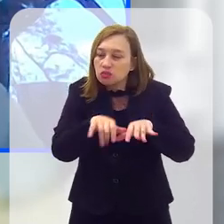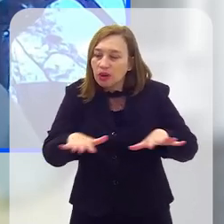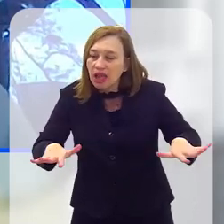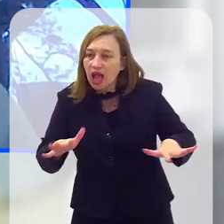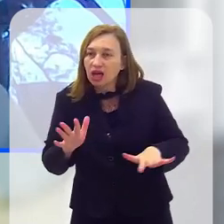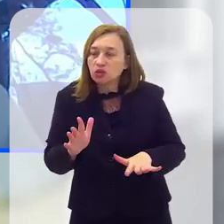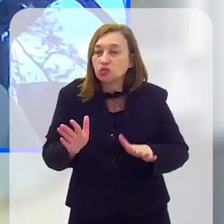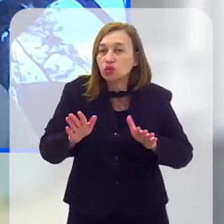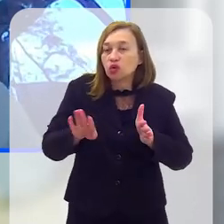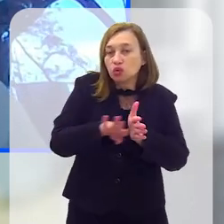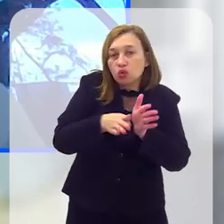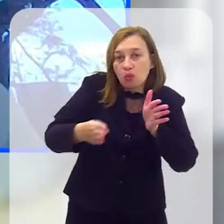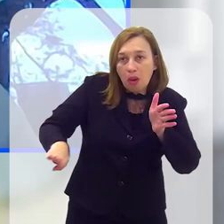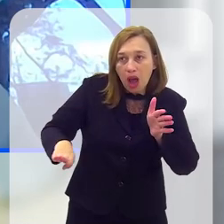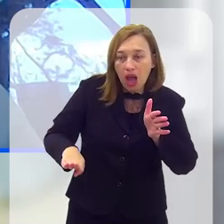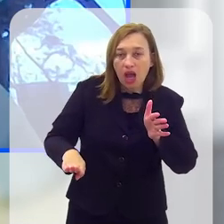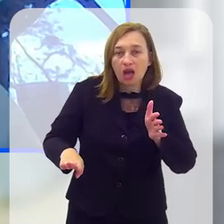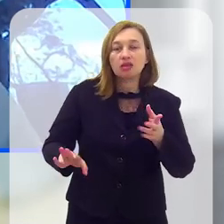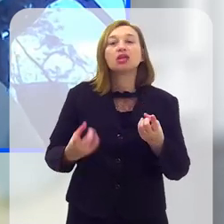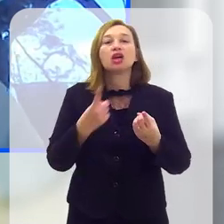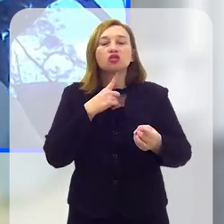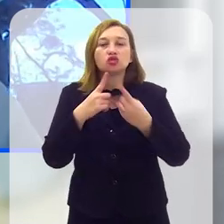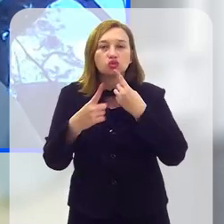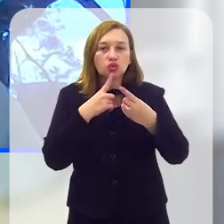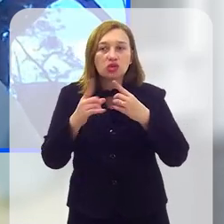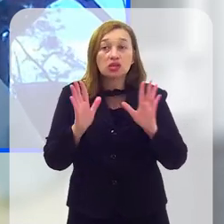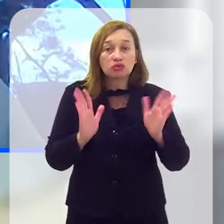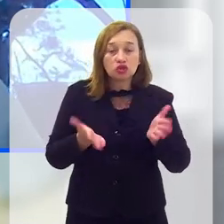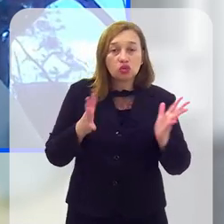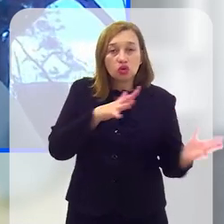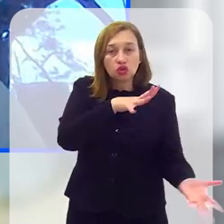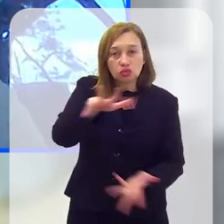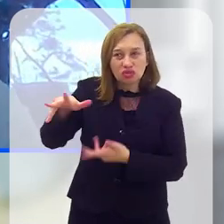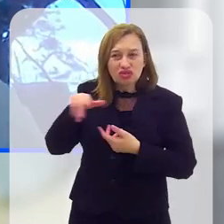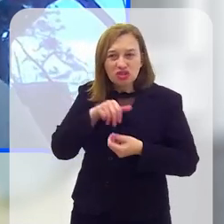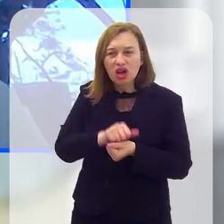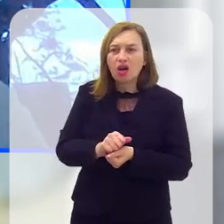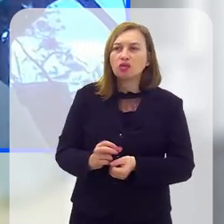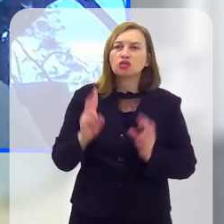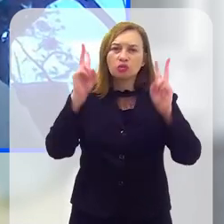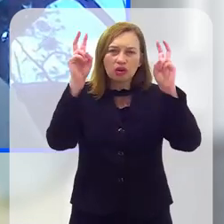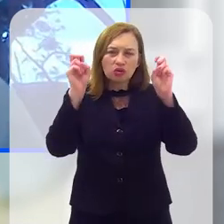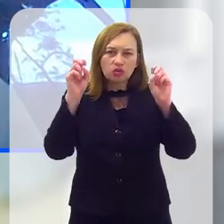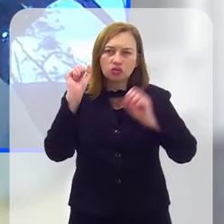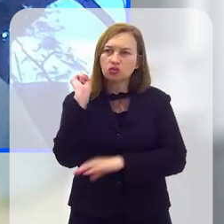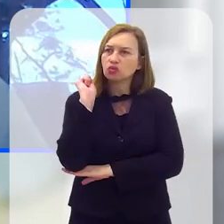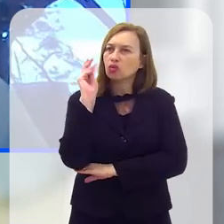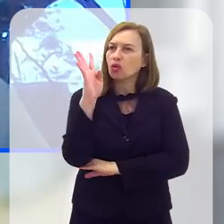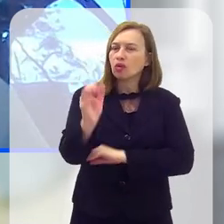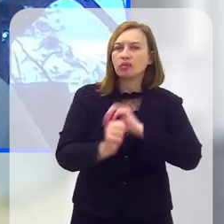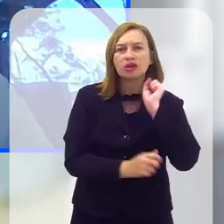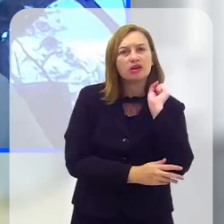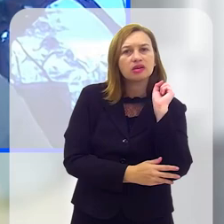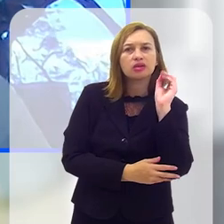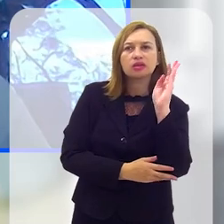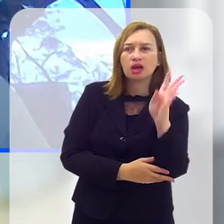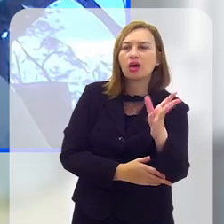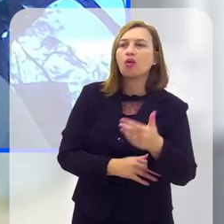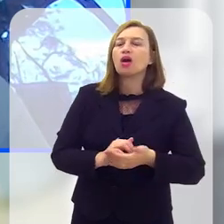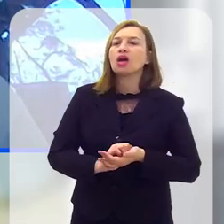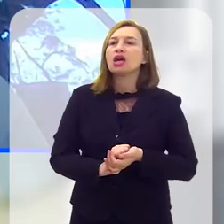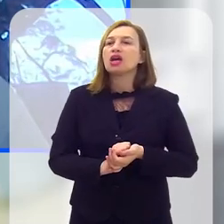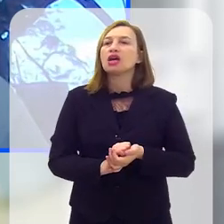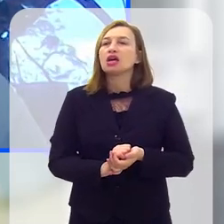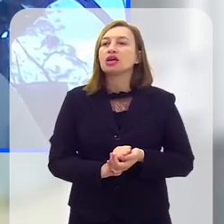muito em destaque hoje, é o principal ponto em debate, né, mundial sobre a questão ambiental, e a